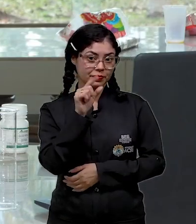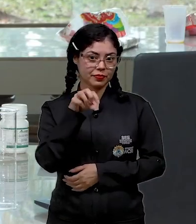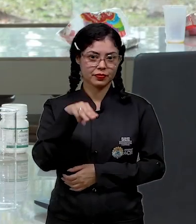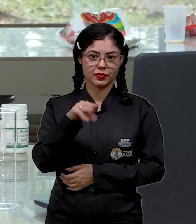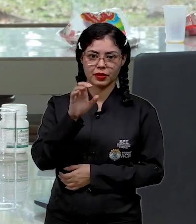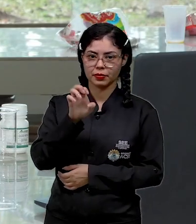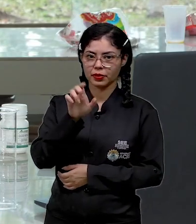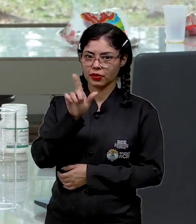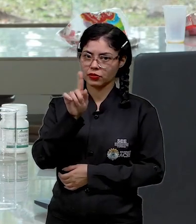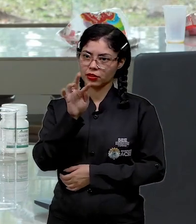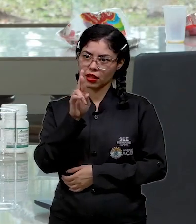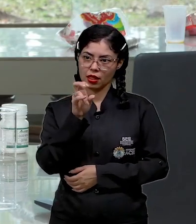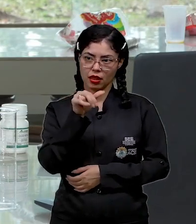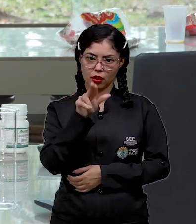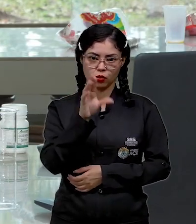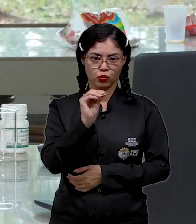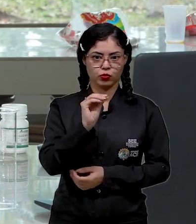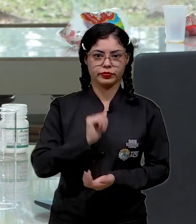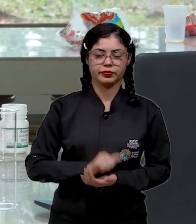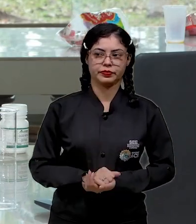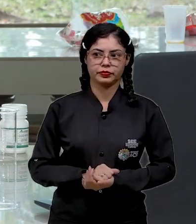metileno.